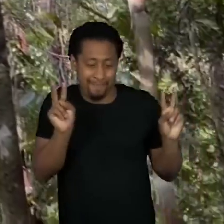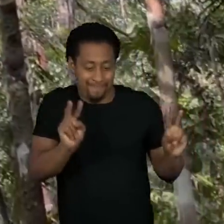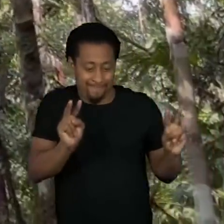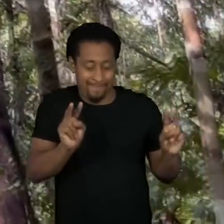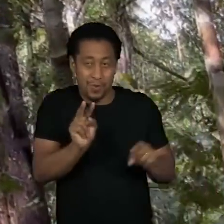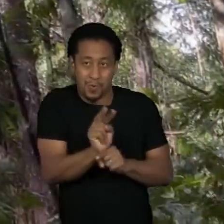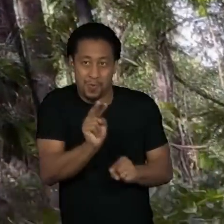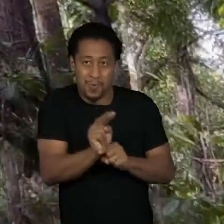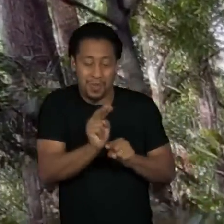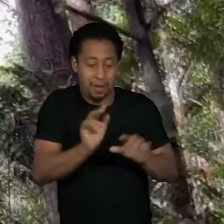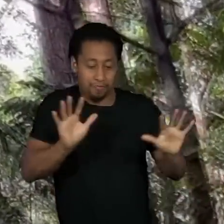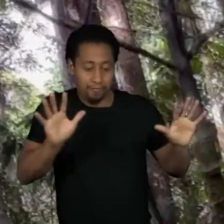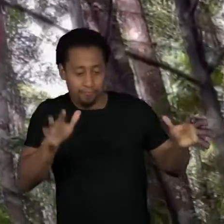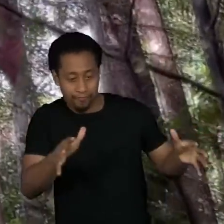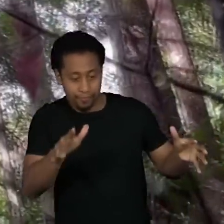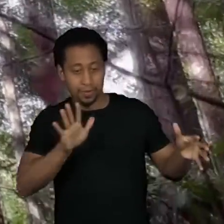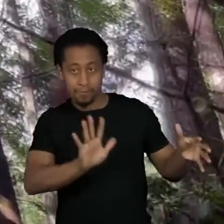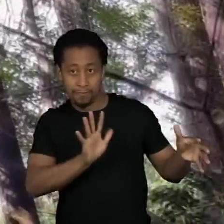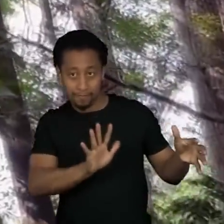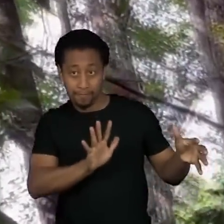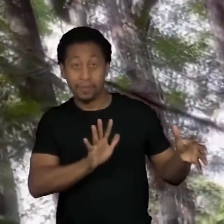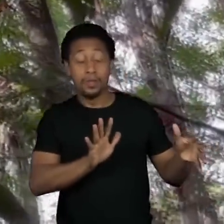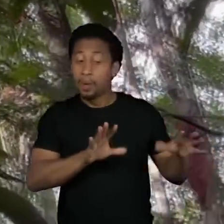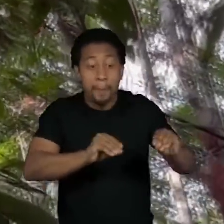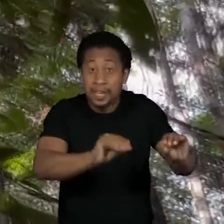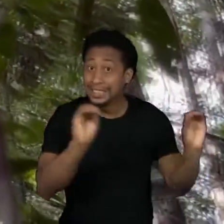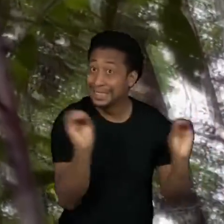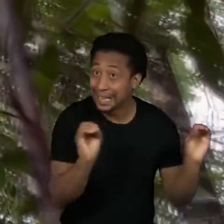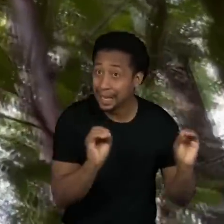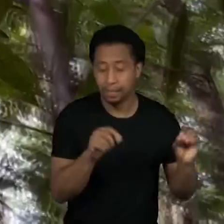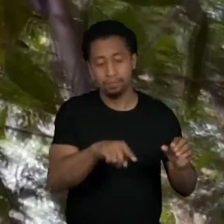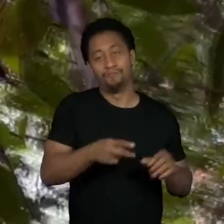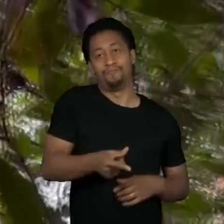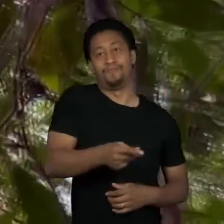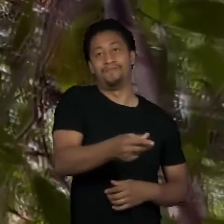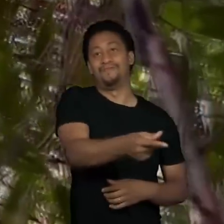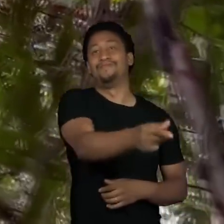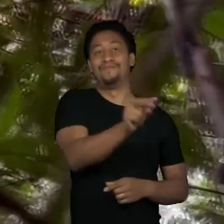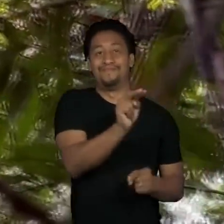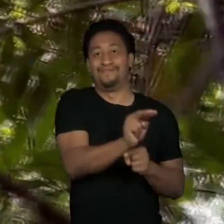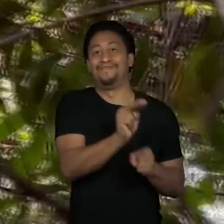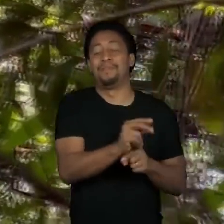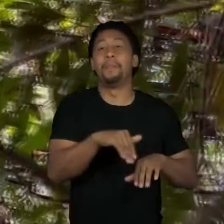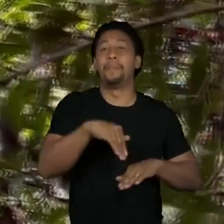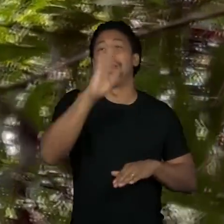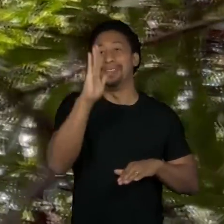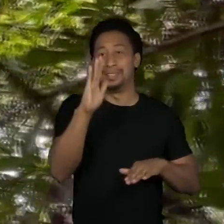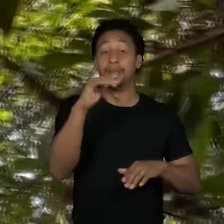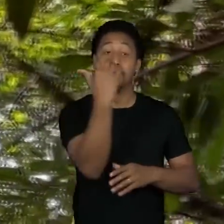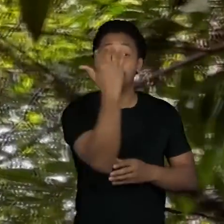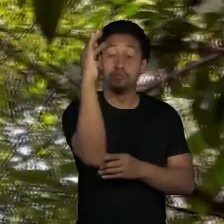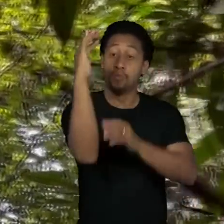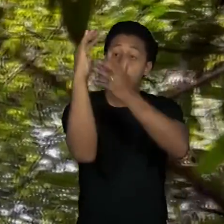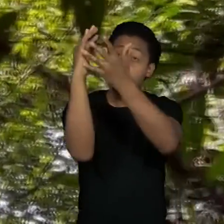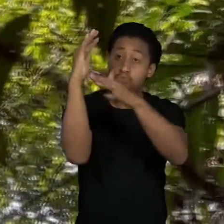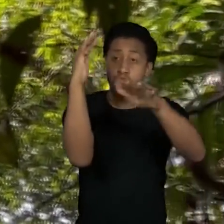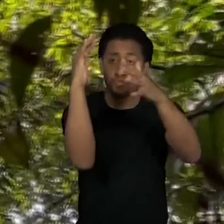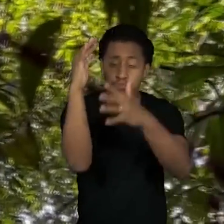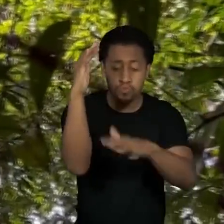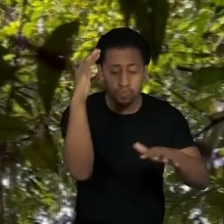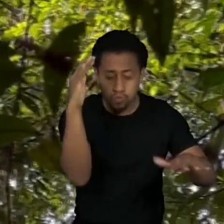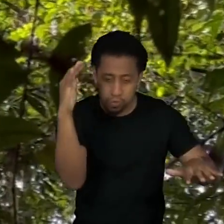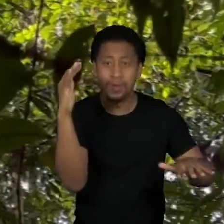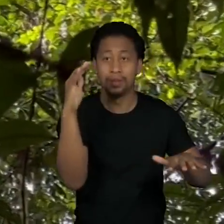de regeneração. A mata nova, a regeneração, a capoeira, une fragmentos,